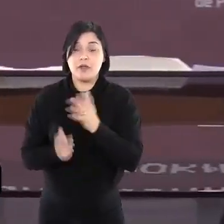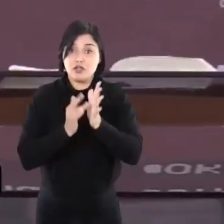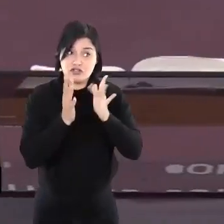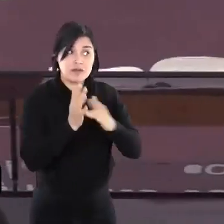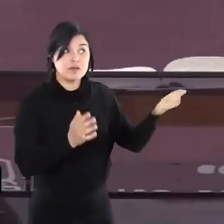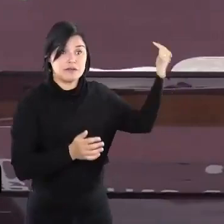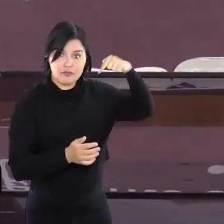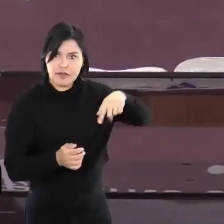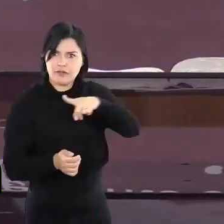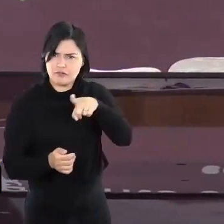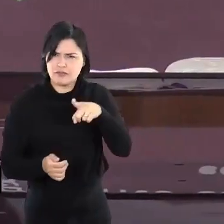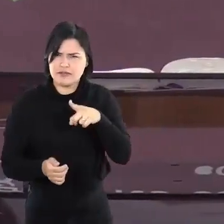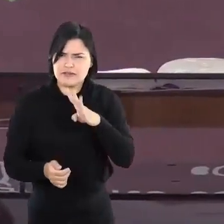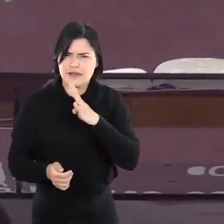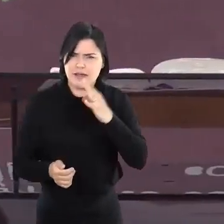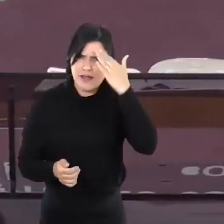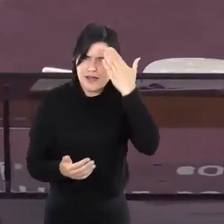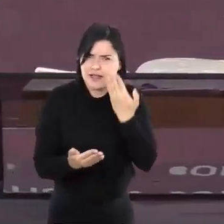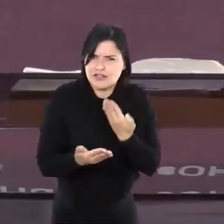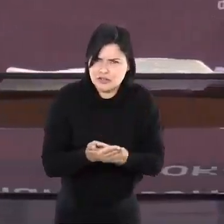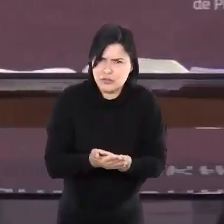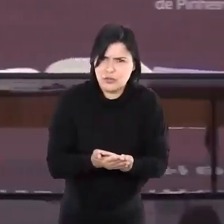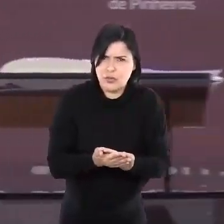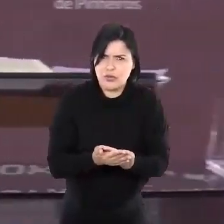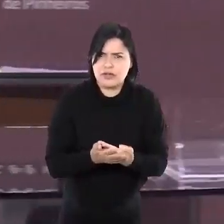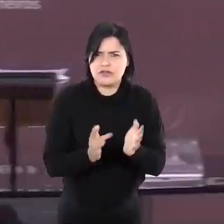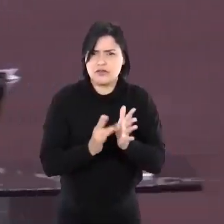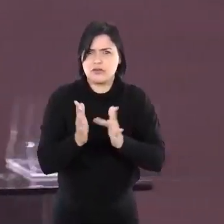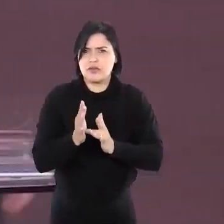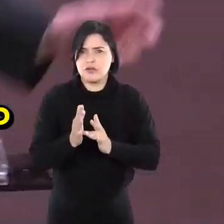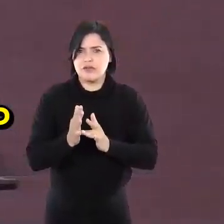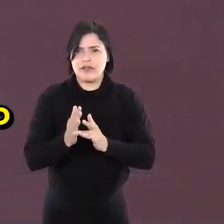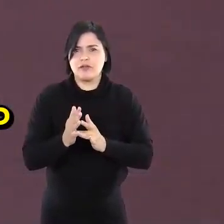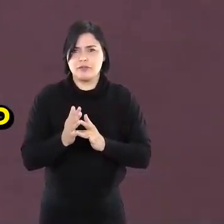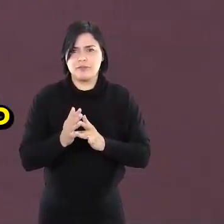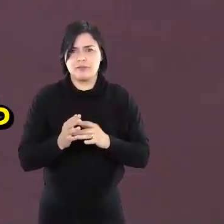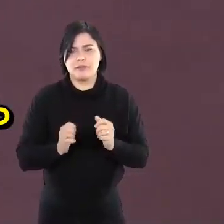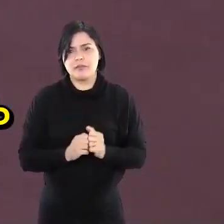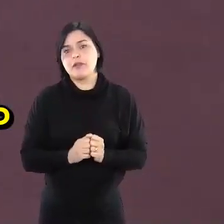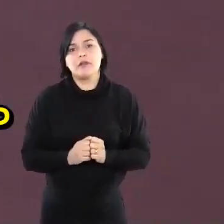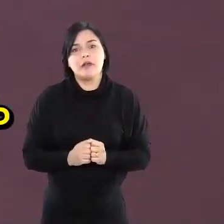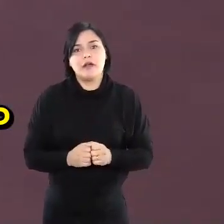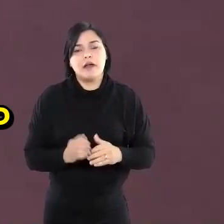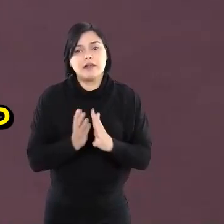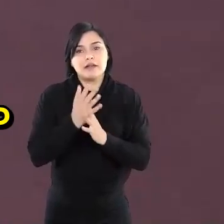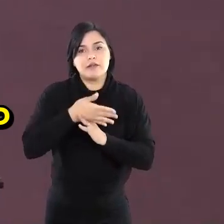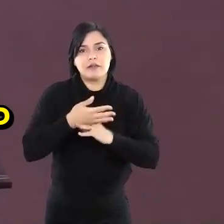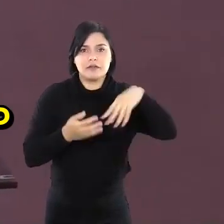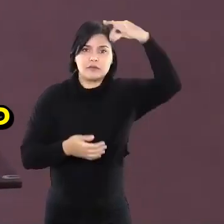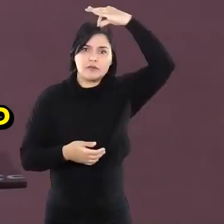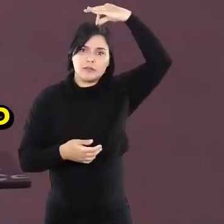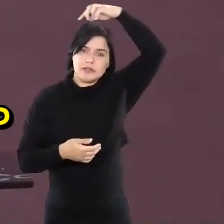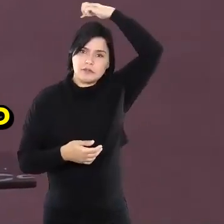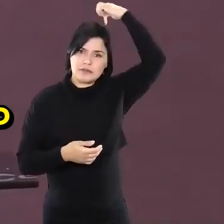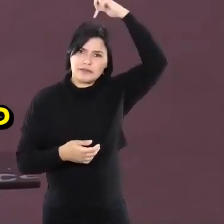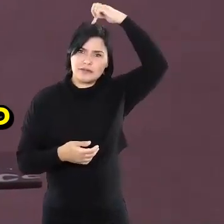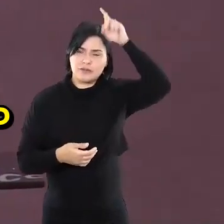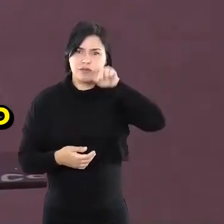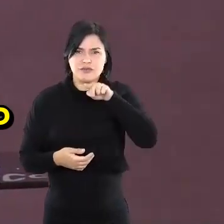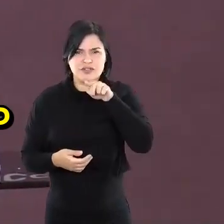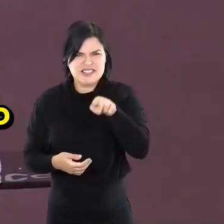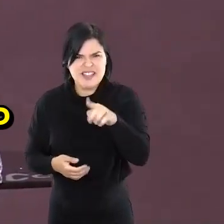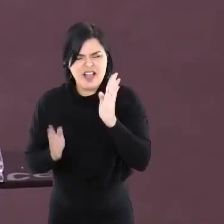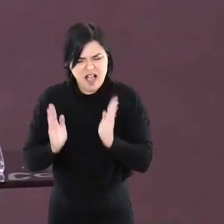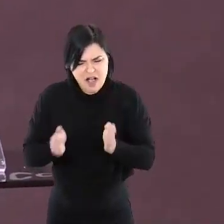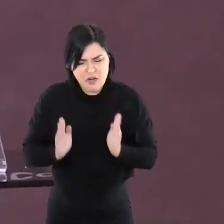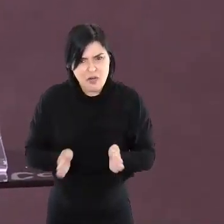Você creu em Jesus Cristo, pelo poder do Espírito Santo. Você então passa a ser o santuário de